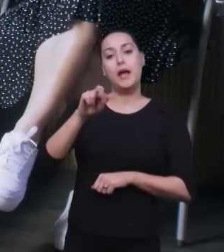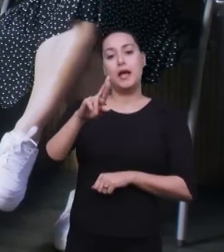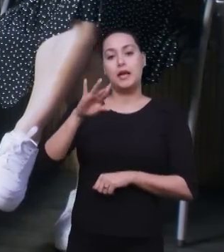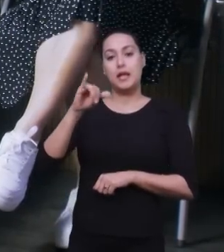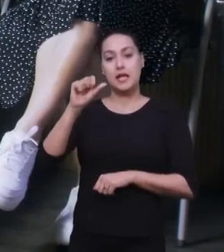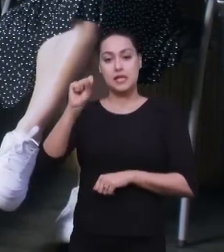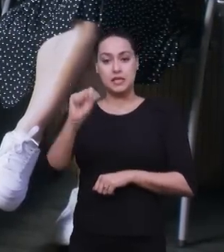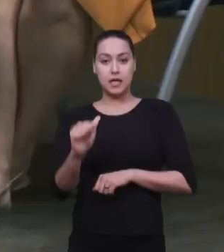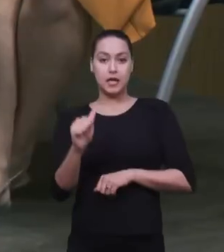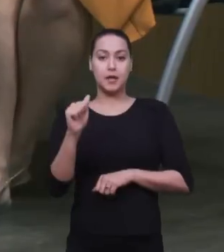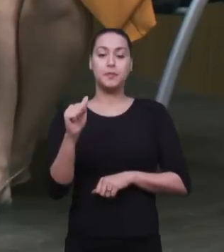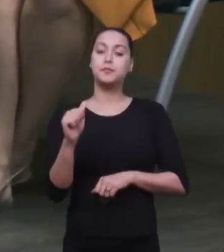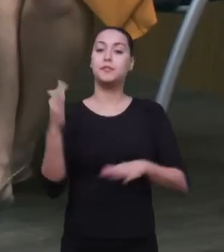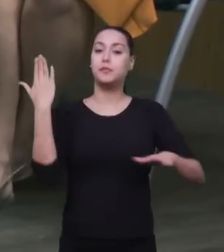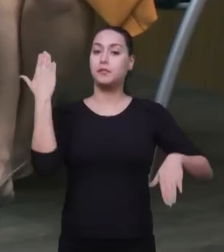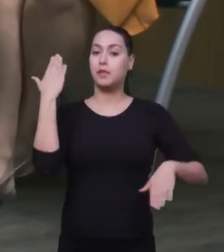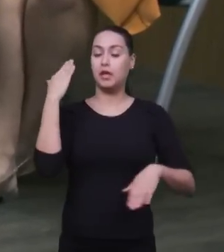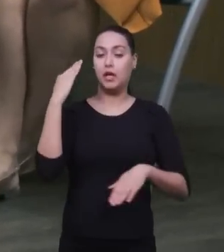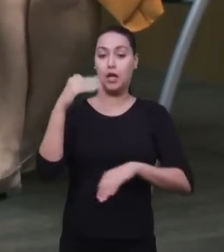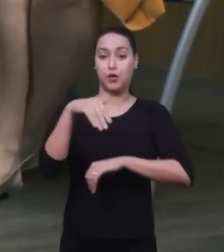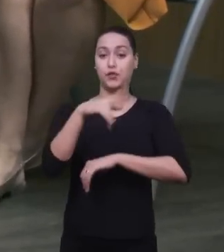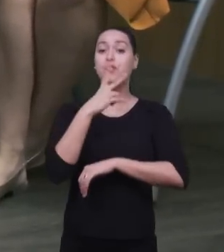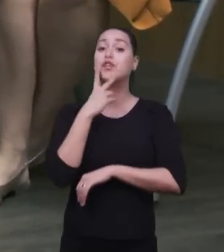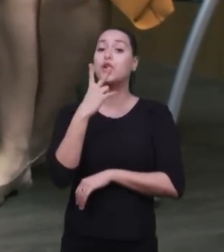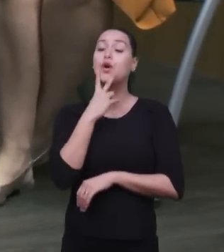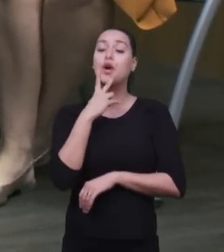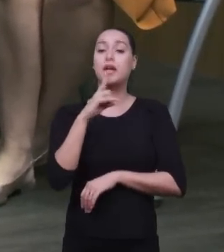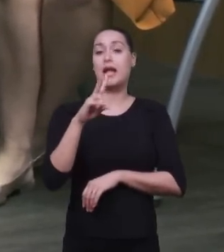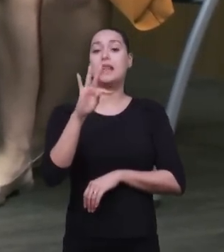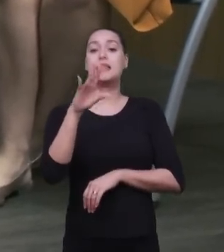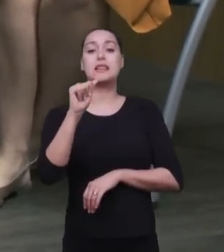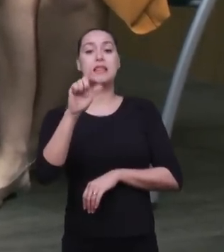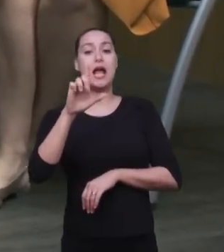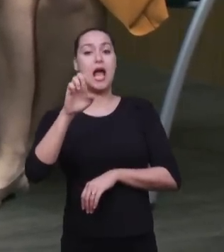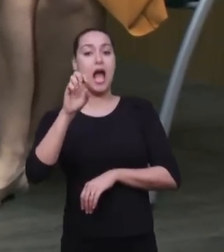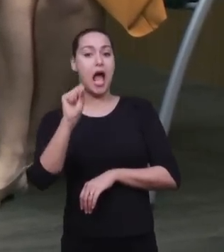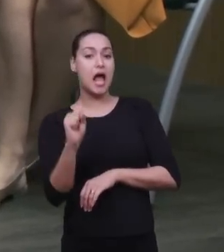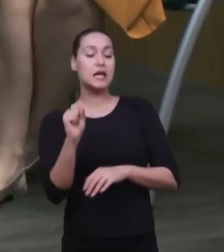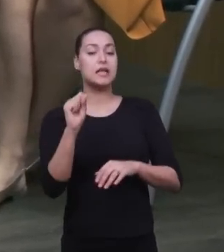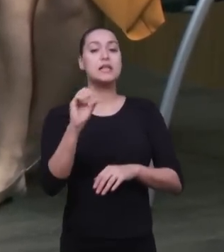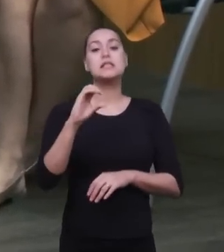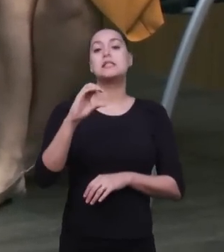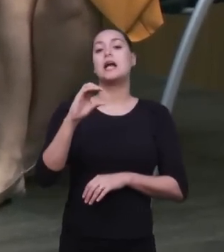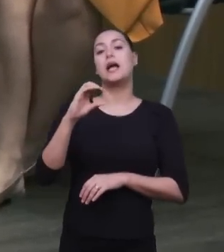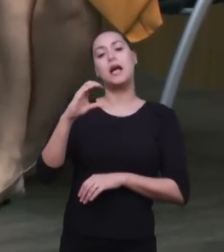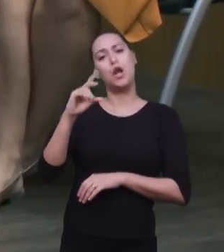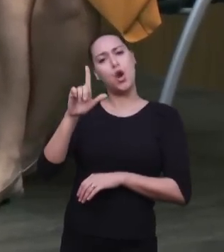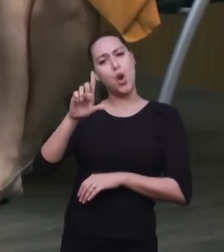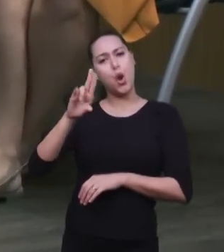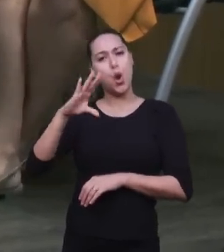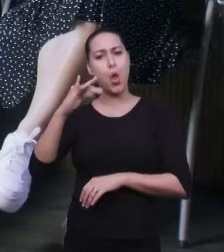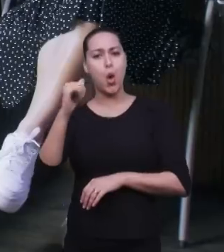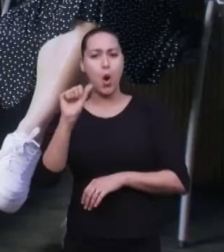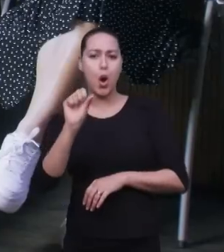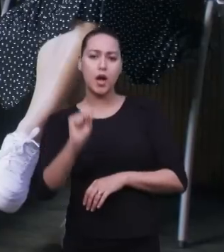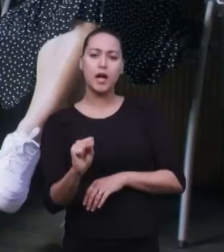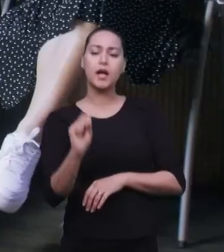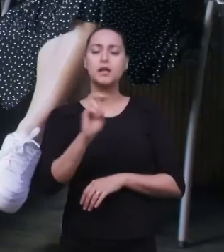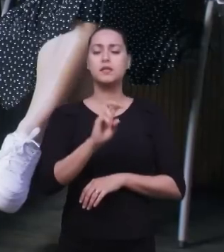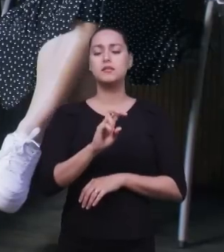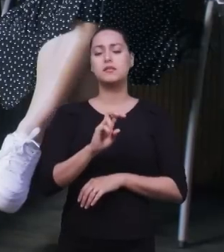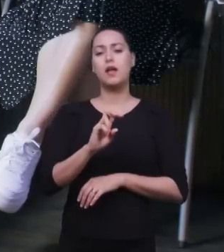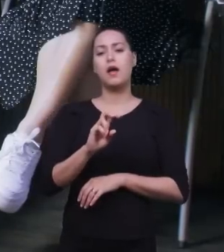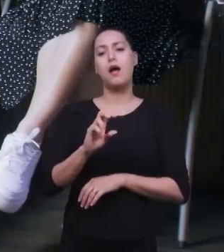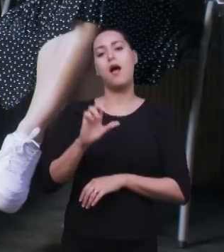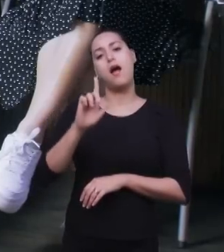Canto, Thalisson, de Castelândia, Débora Anne, de Vila Velha 3, Lucas Cap, de Aribiri 1,